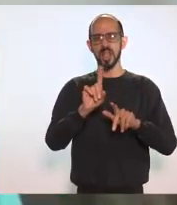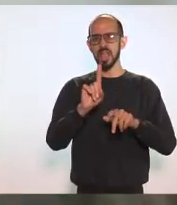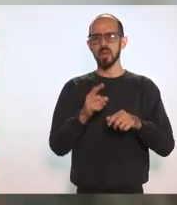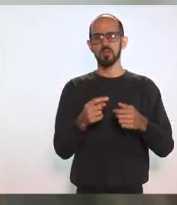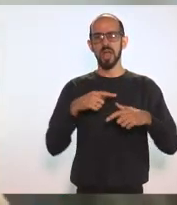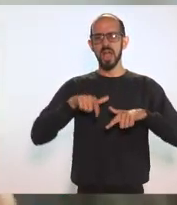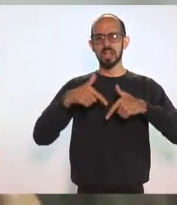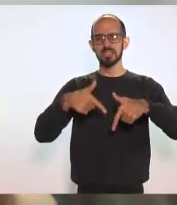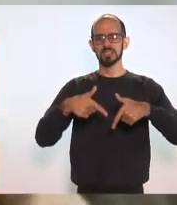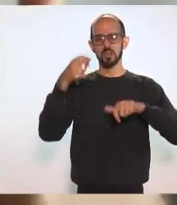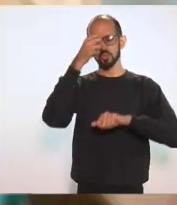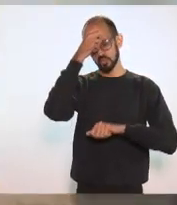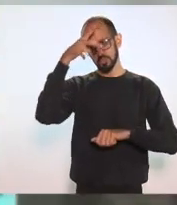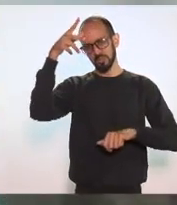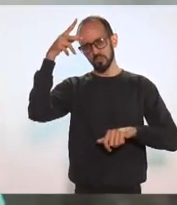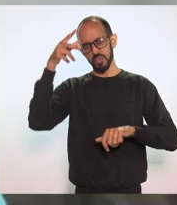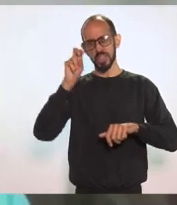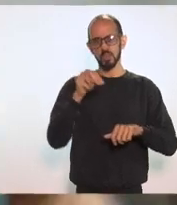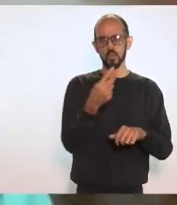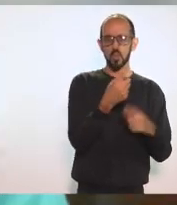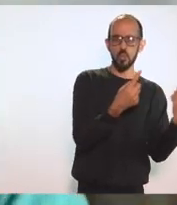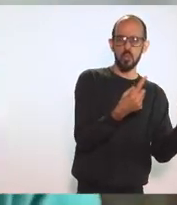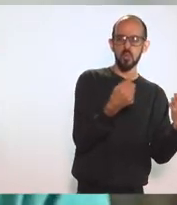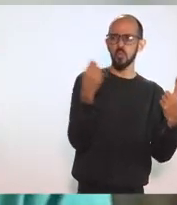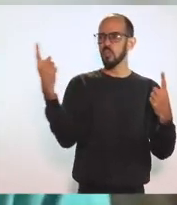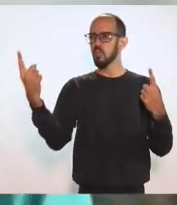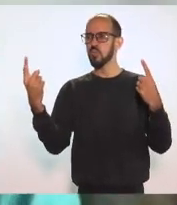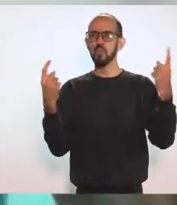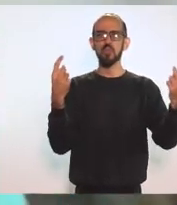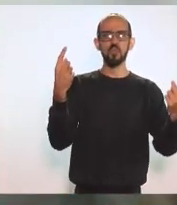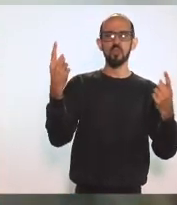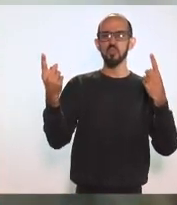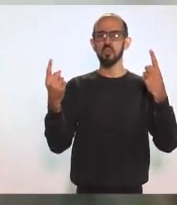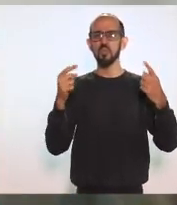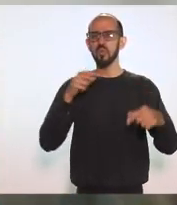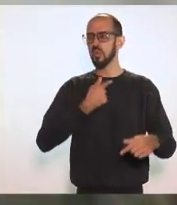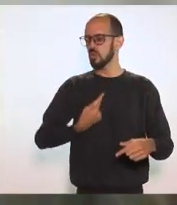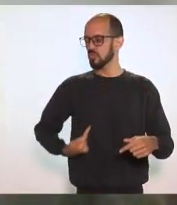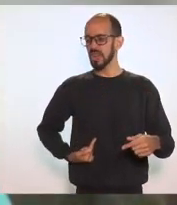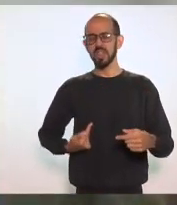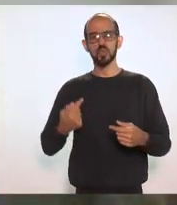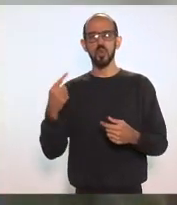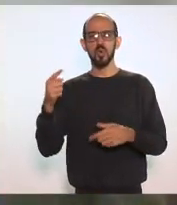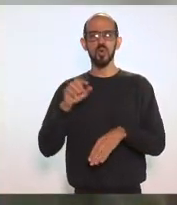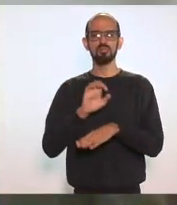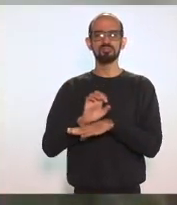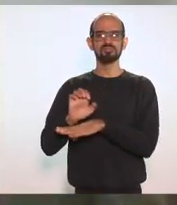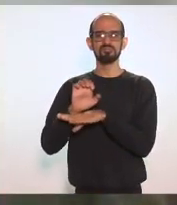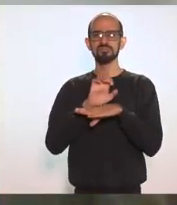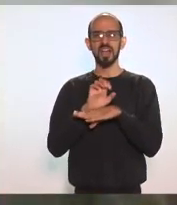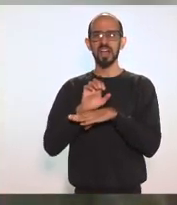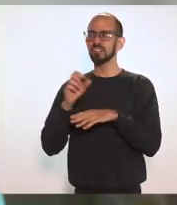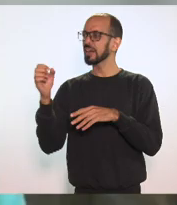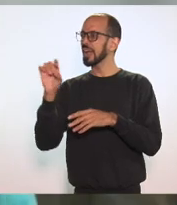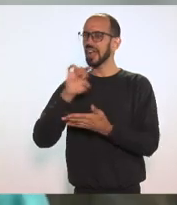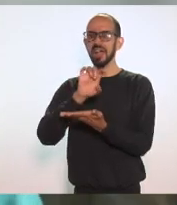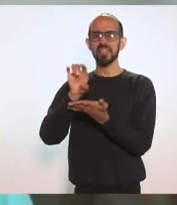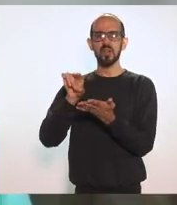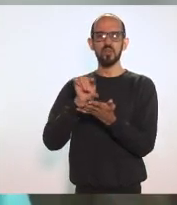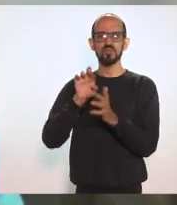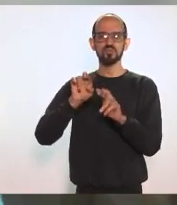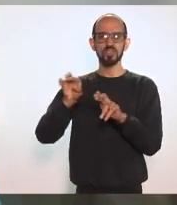de um prefeito, ou de dois prefeitos, ou de um governador aqui ou acolá. Até porque quando governadores